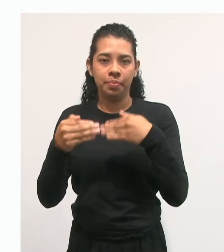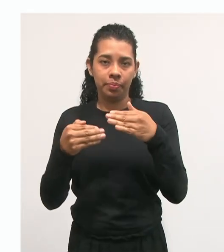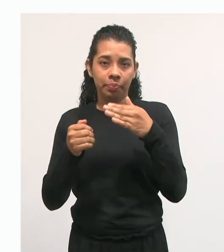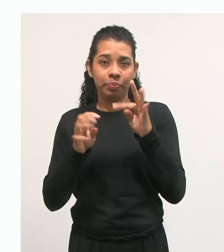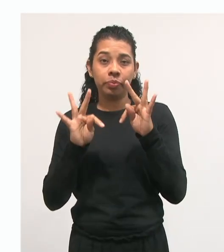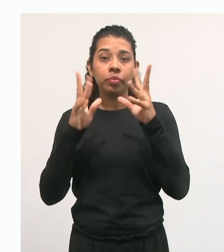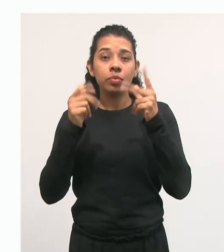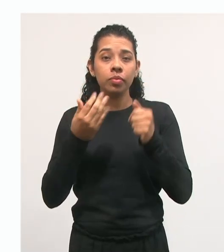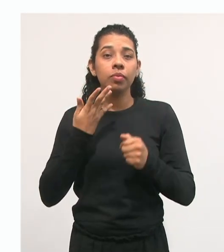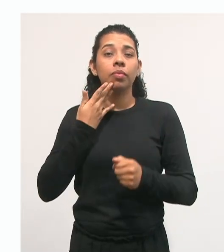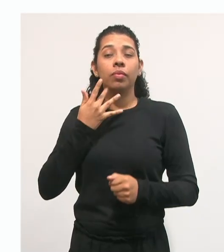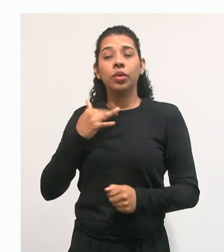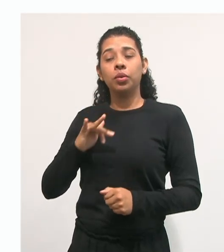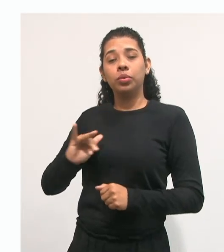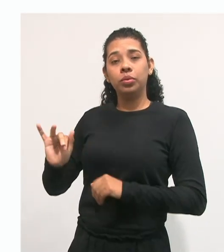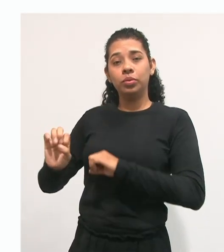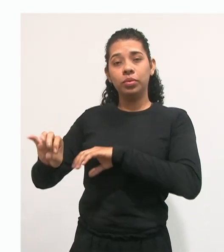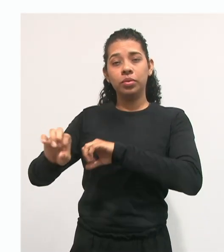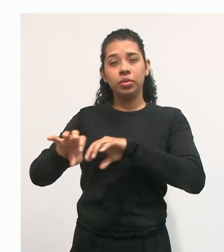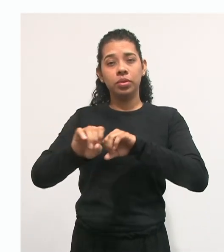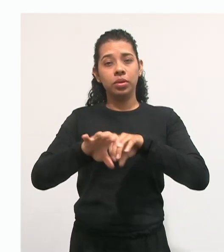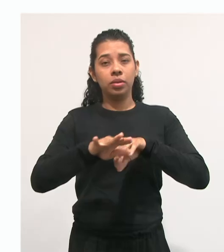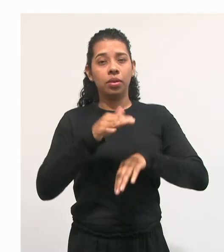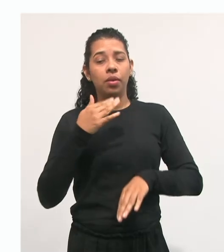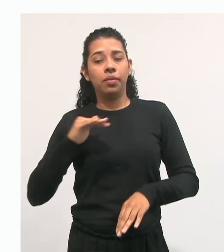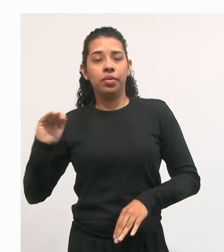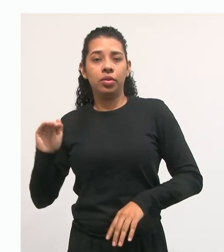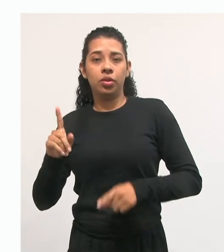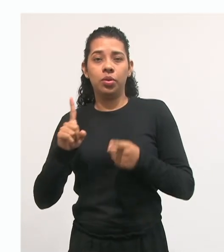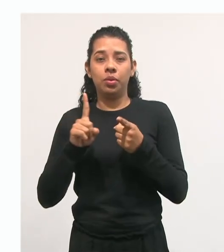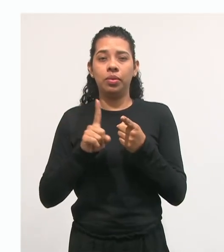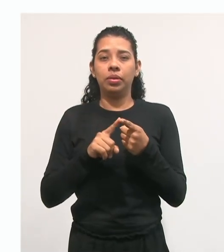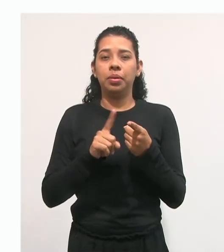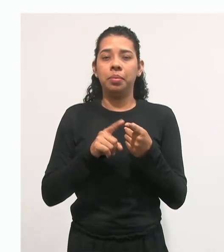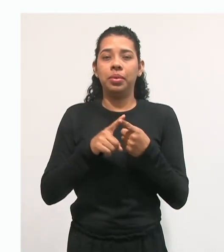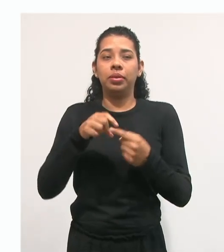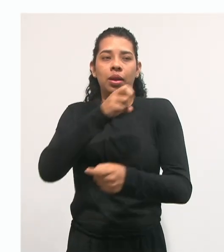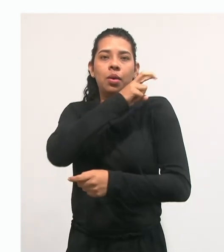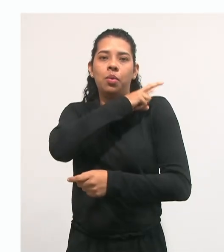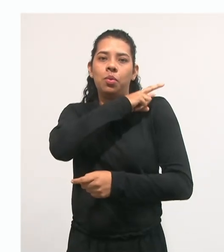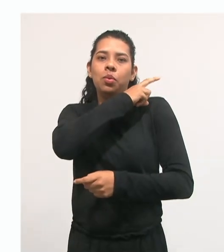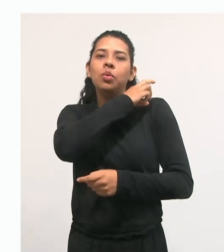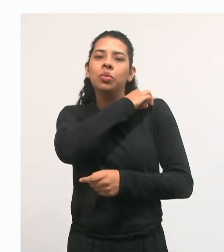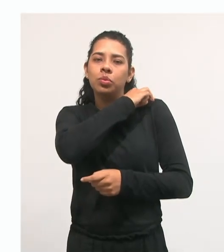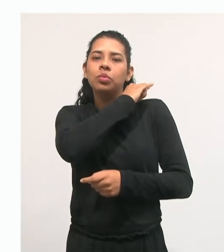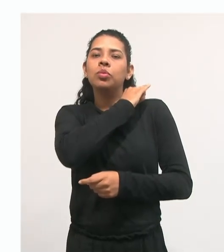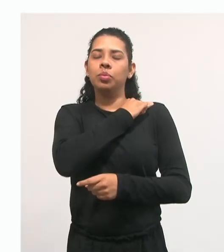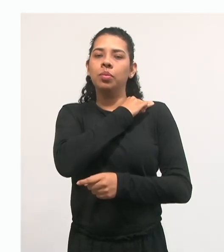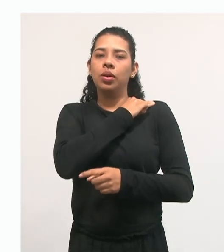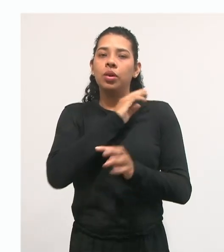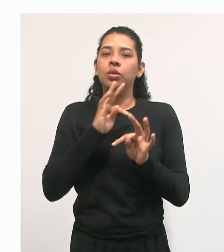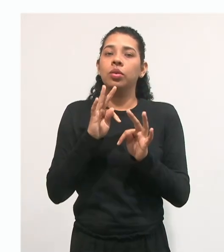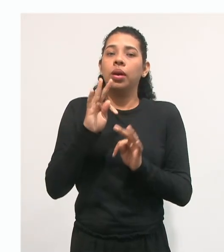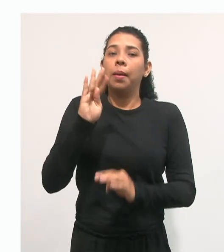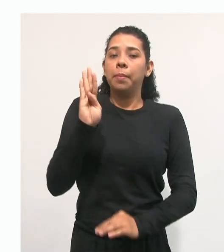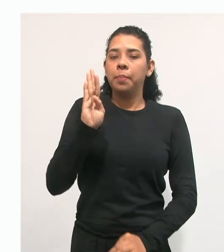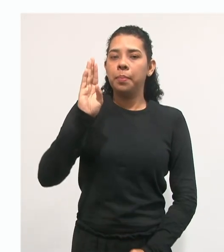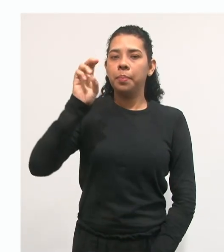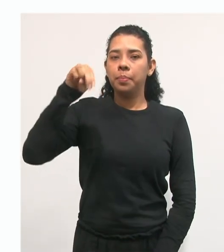básica, que vai desde a educação infantil até o ensino médio. E aí a BNCC, ela determina